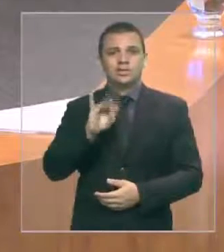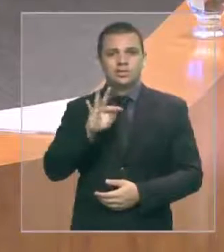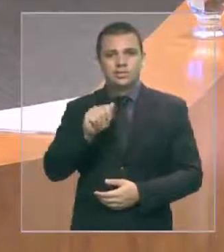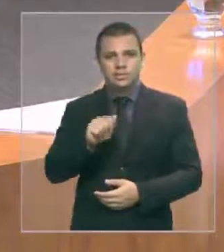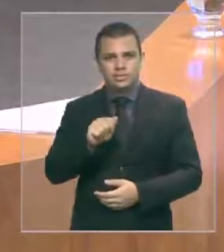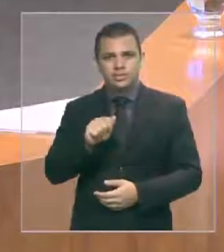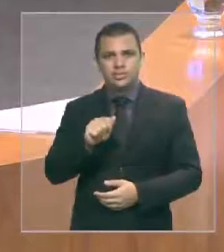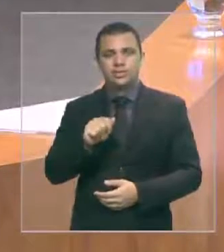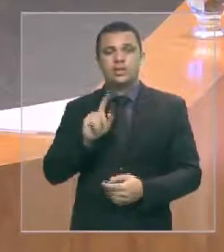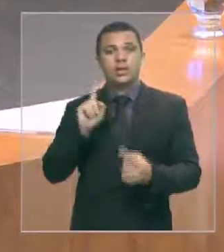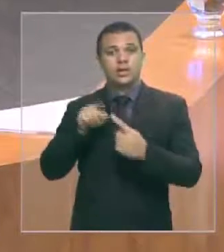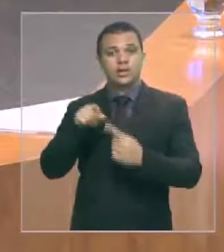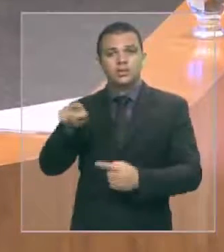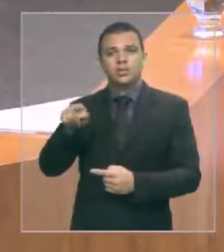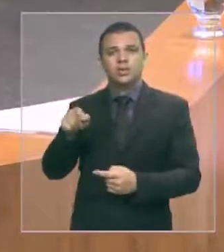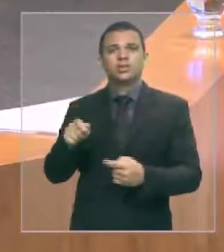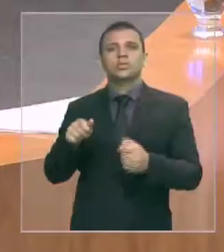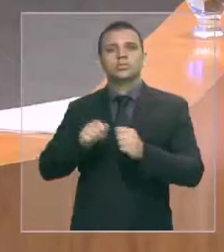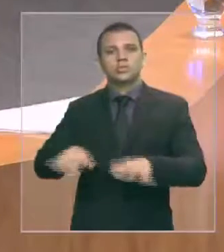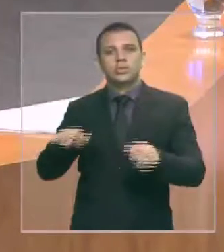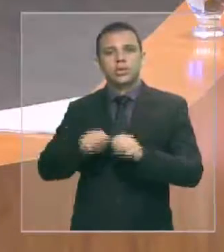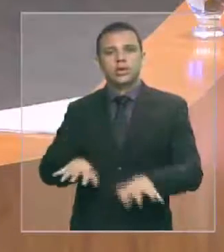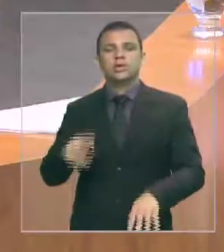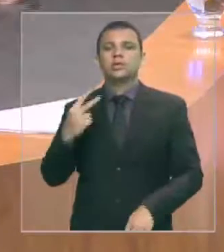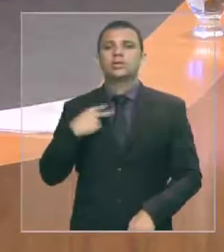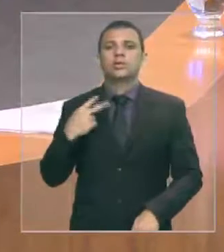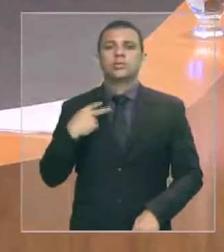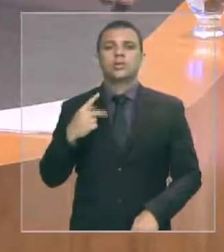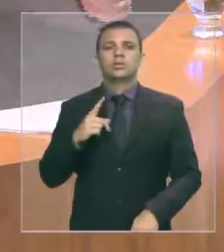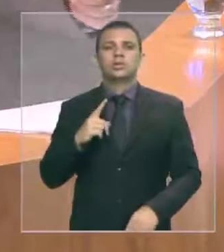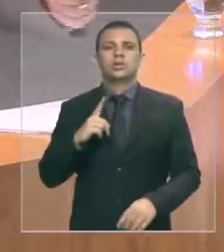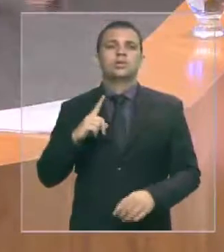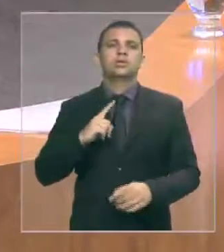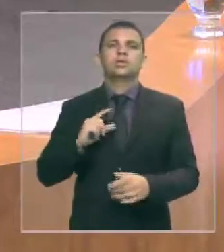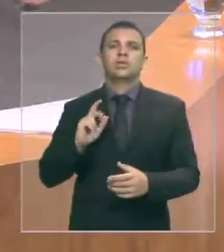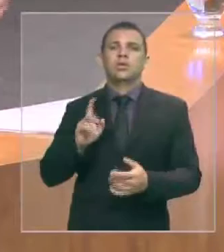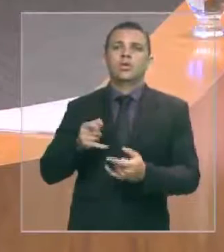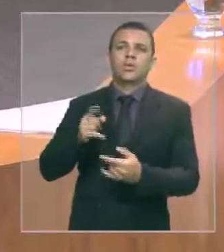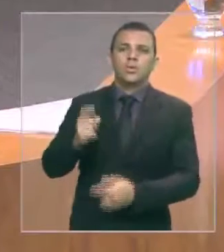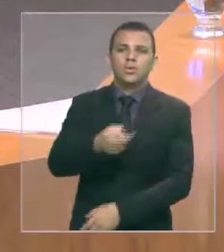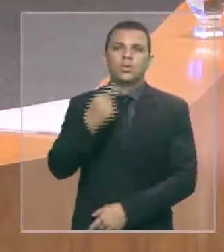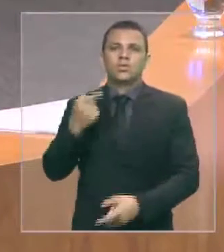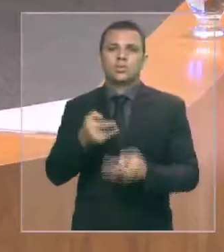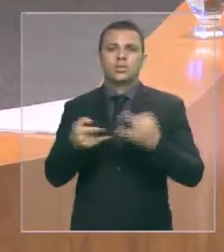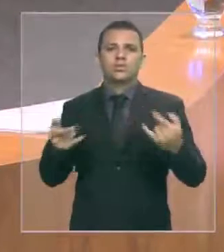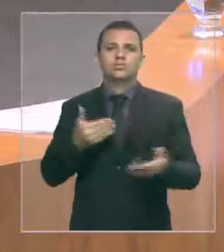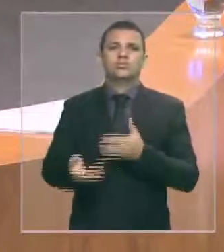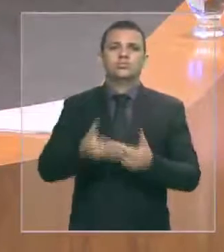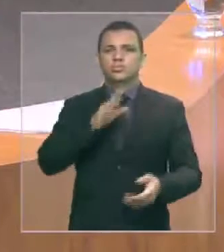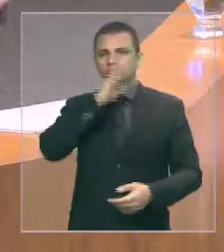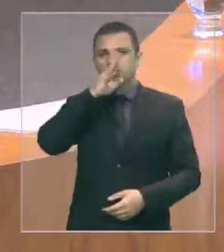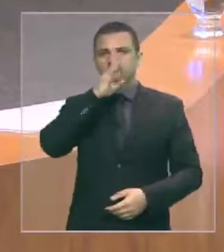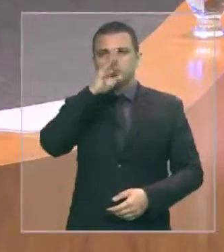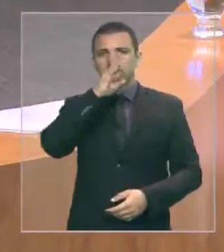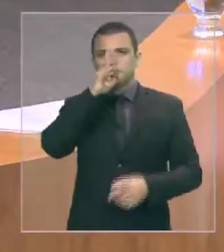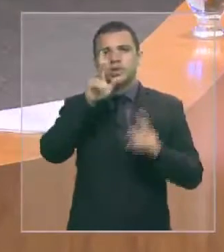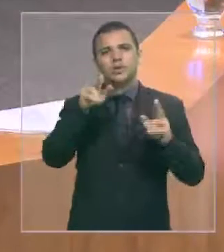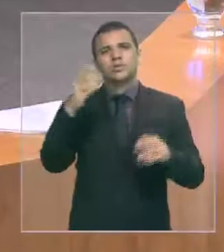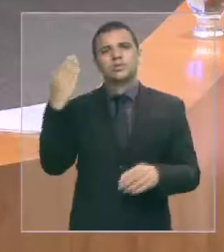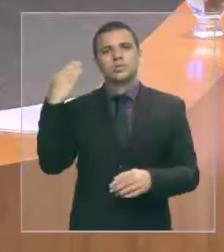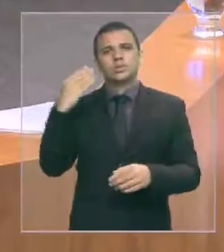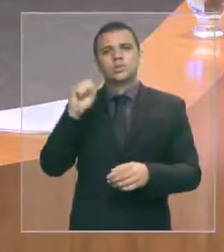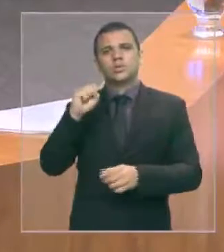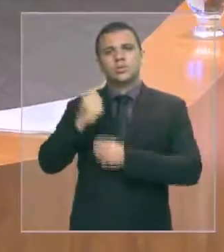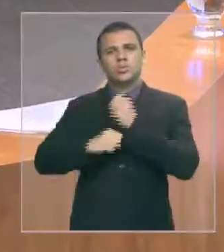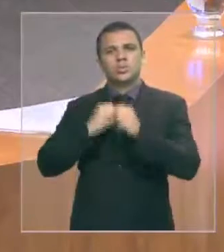pode ser uma tarifa de qualquer jeito, demagógica, como se segurou aí 8